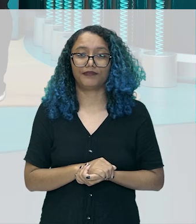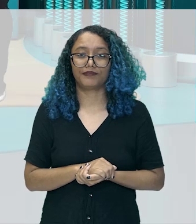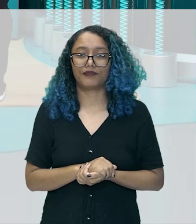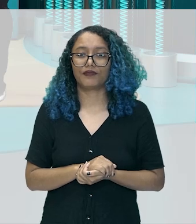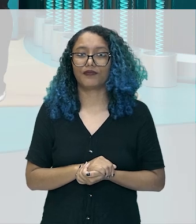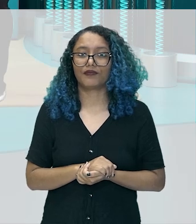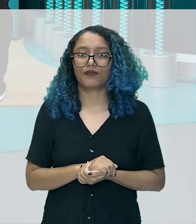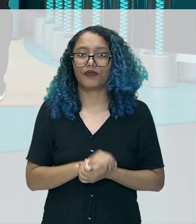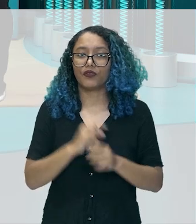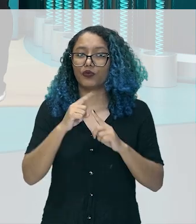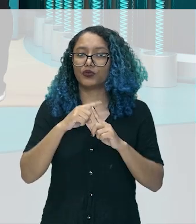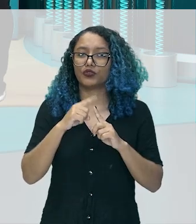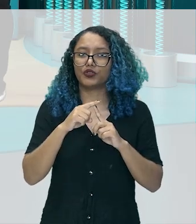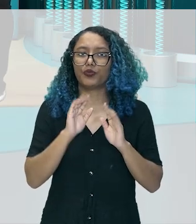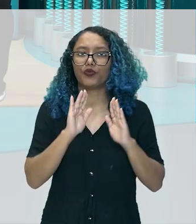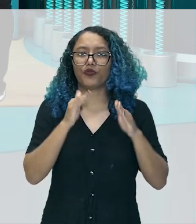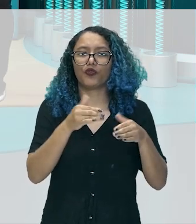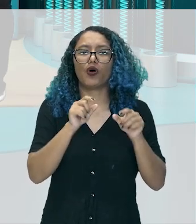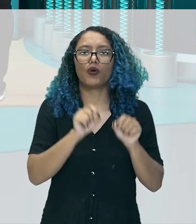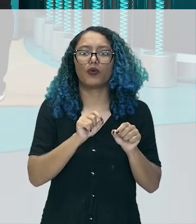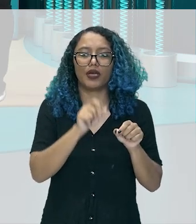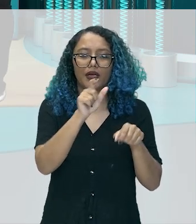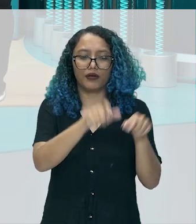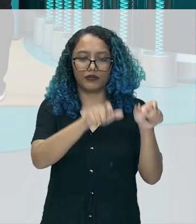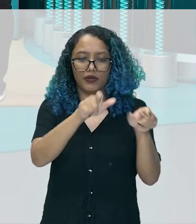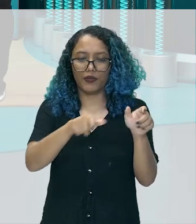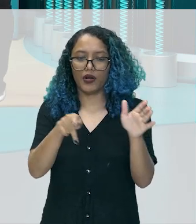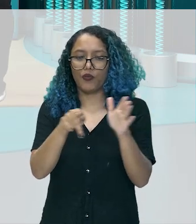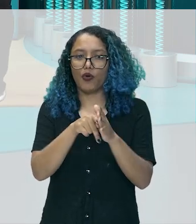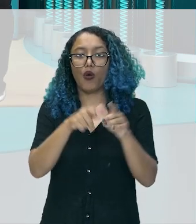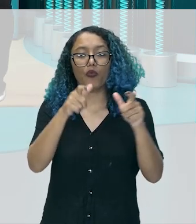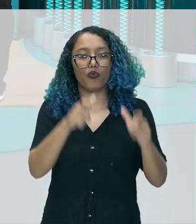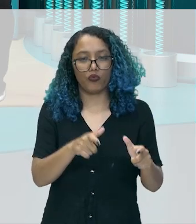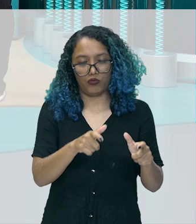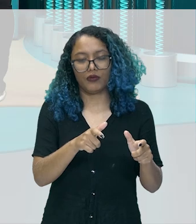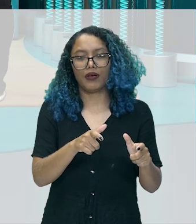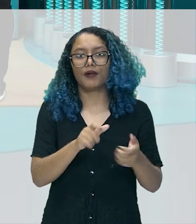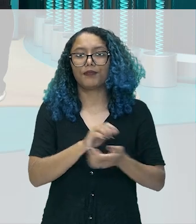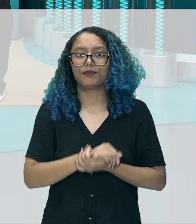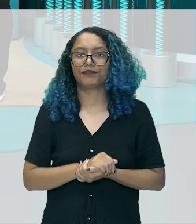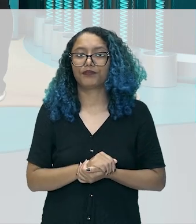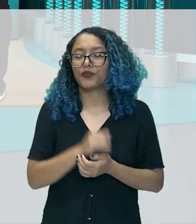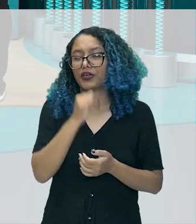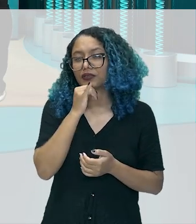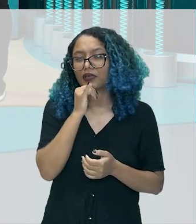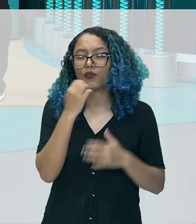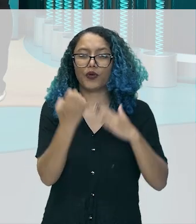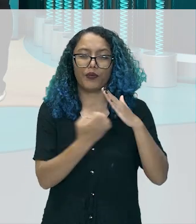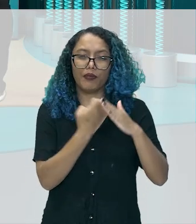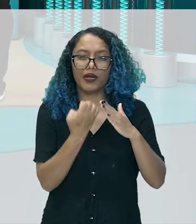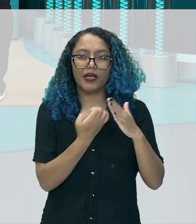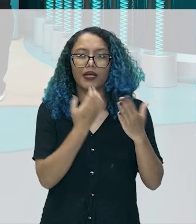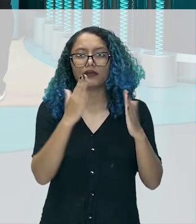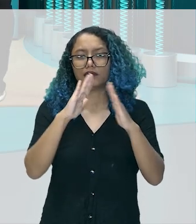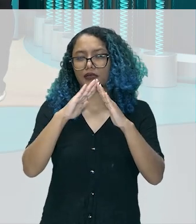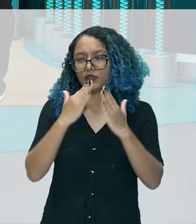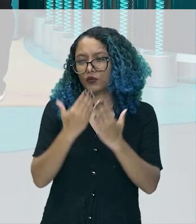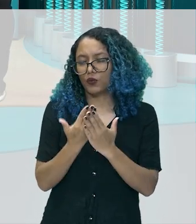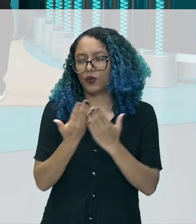dizer para vocês que a ginástica para todos recebe este nome porque ela é realmente para todos. Ela vai trabalhar todos